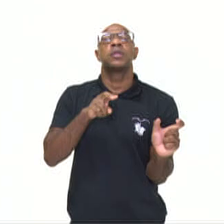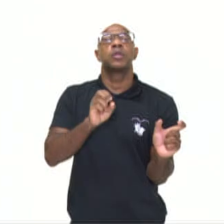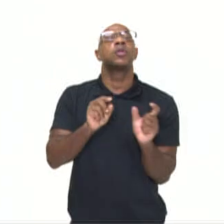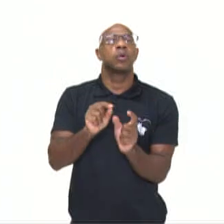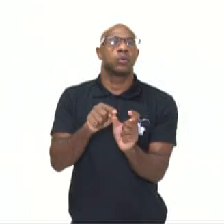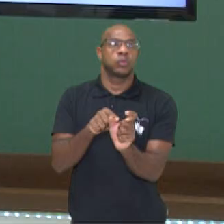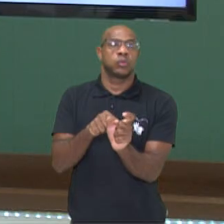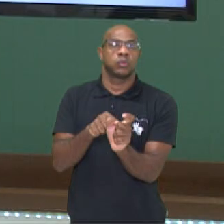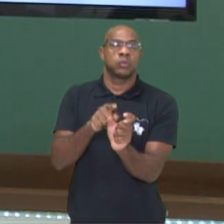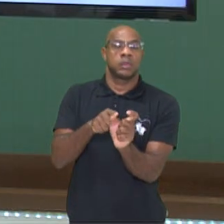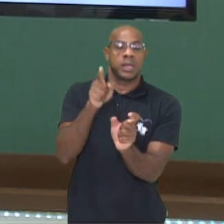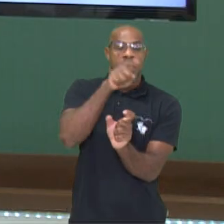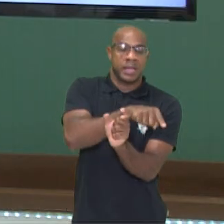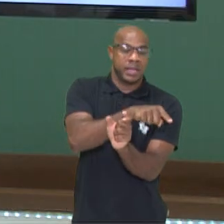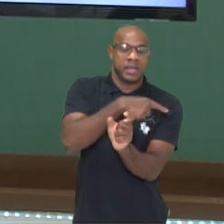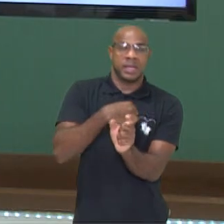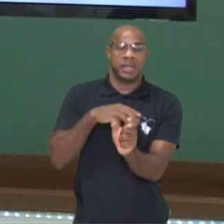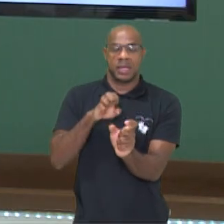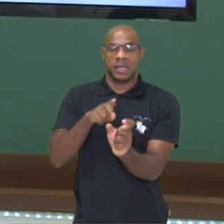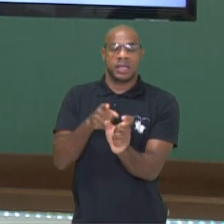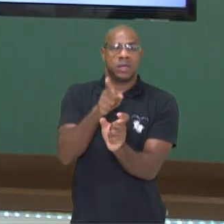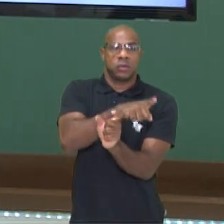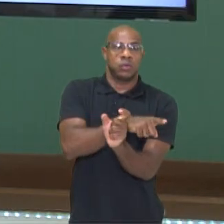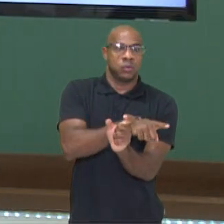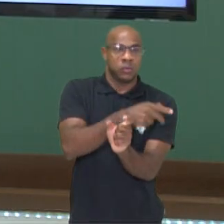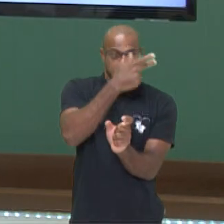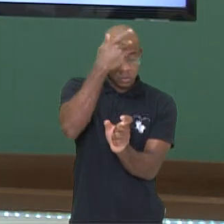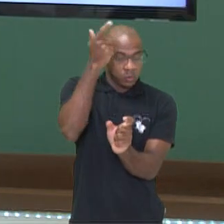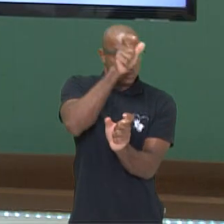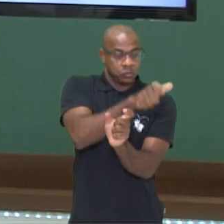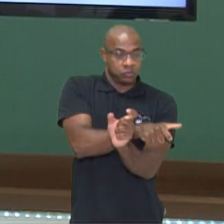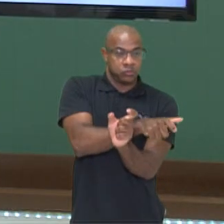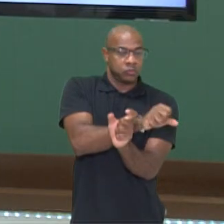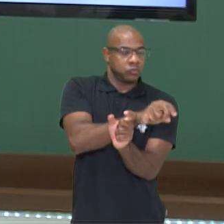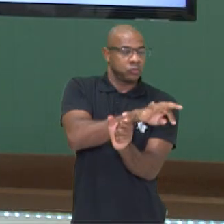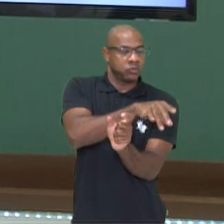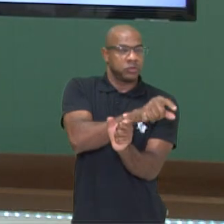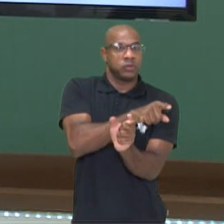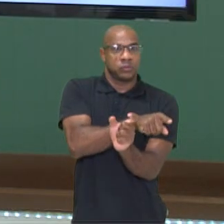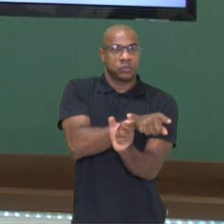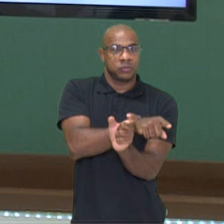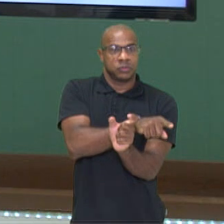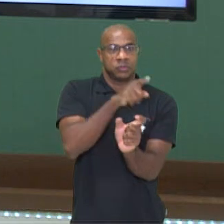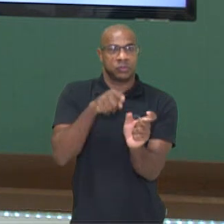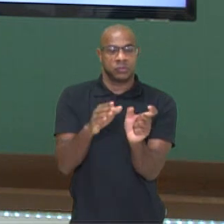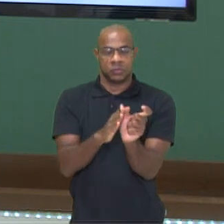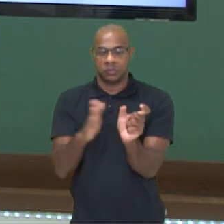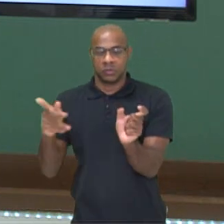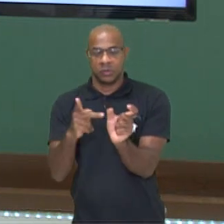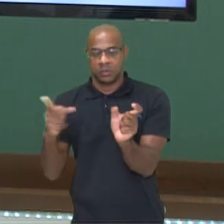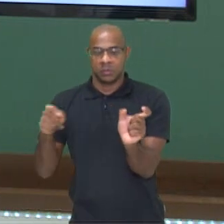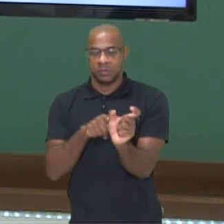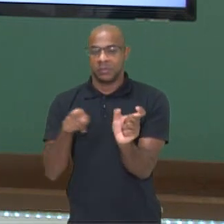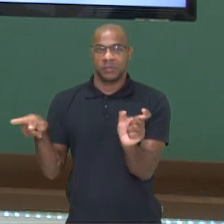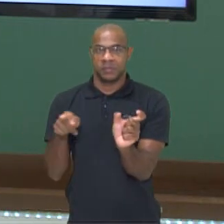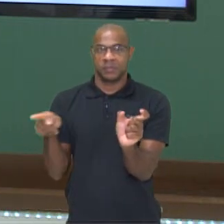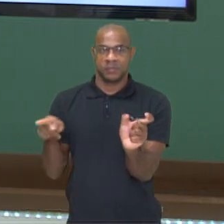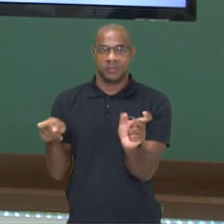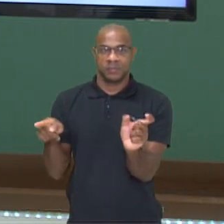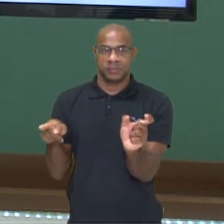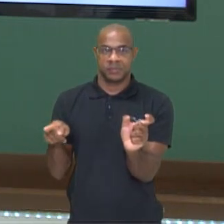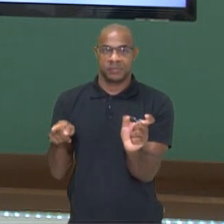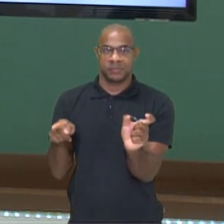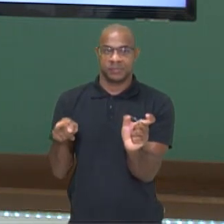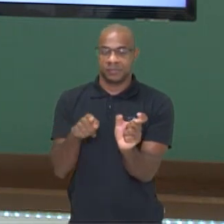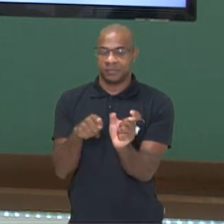quem é o eu, o sujeito, tudo que sobrou predicado. Então, sou um estudante, sou um sucesso. Temos